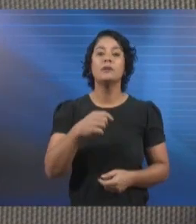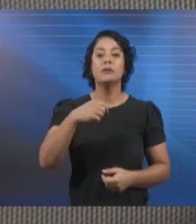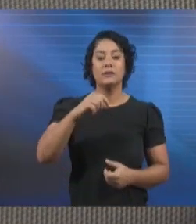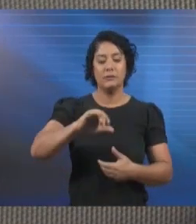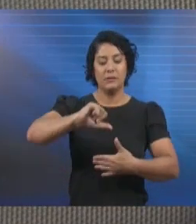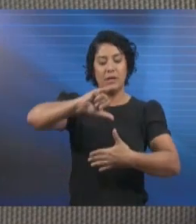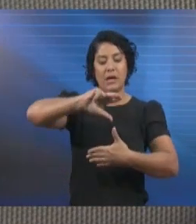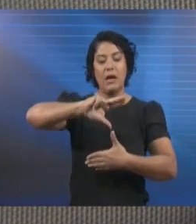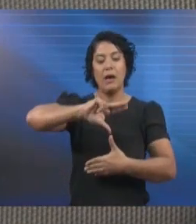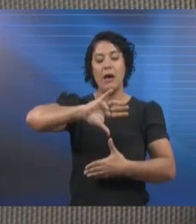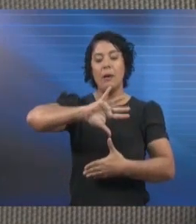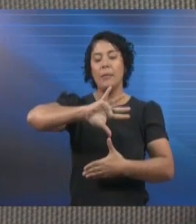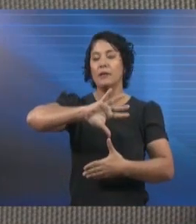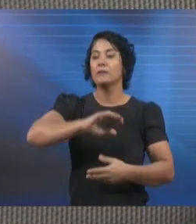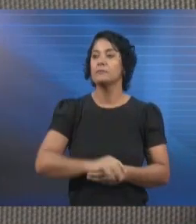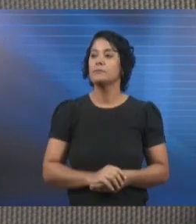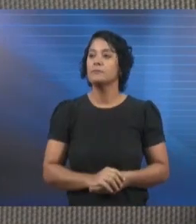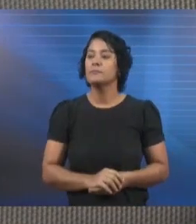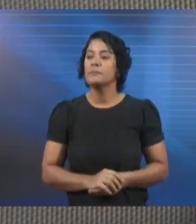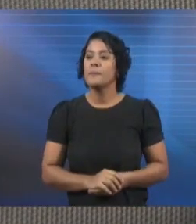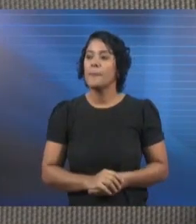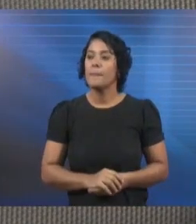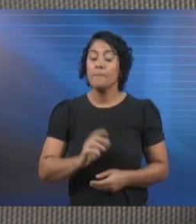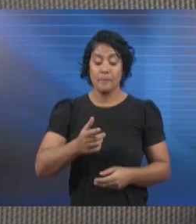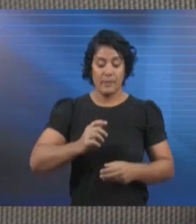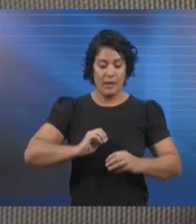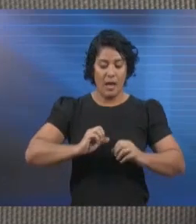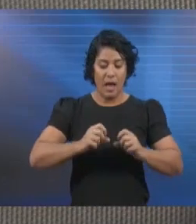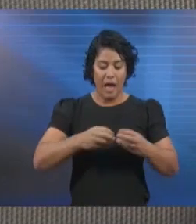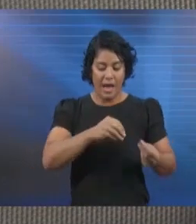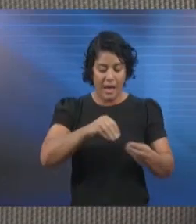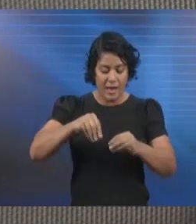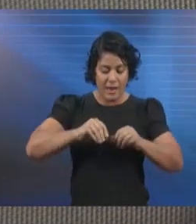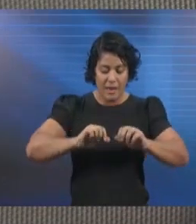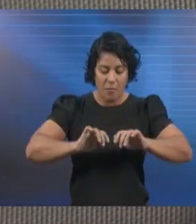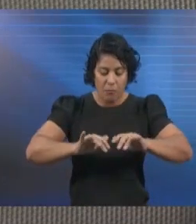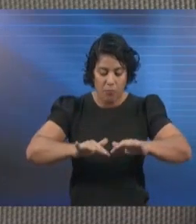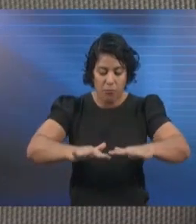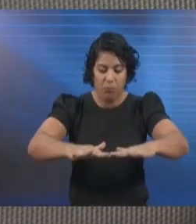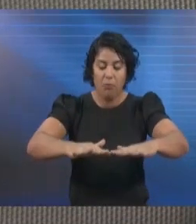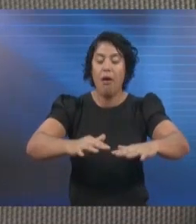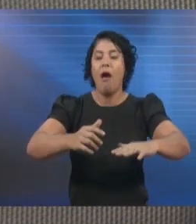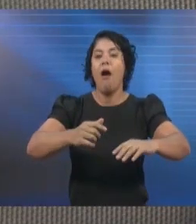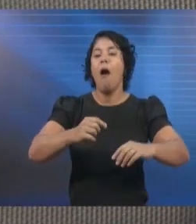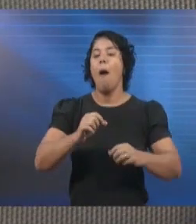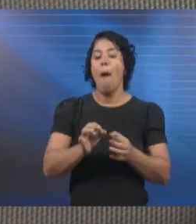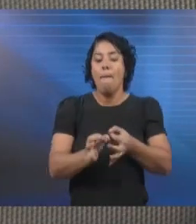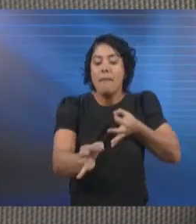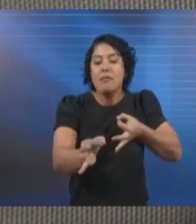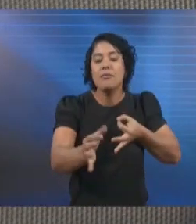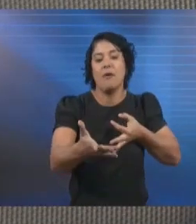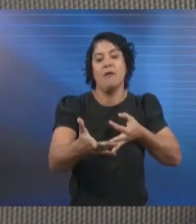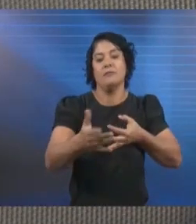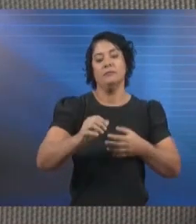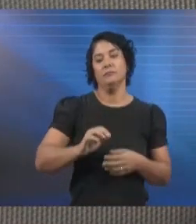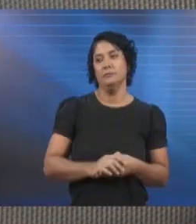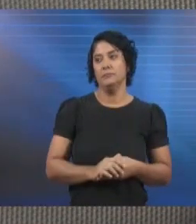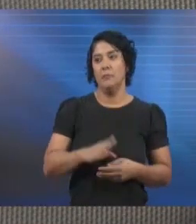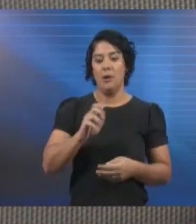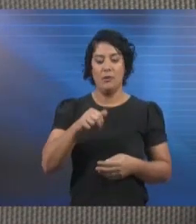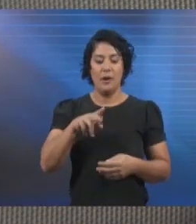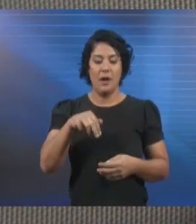Camboriu ela teve as suas arias aumentadas houve a engorda do Balneário Camboriu E hoje é um